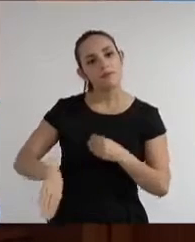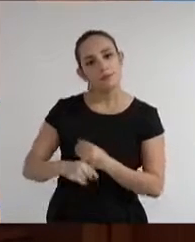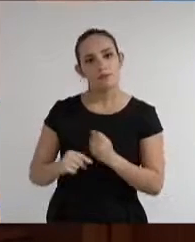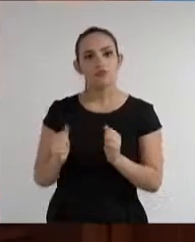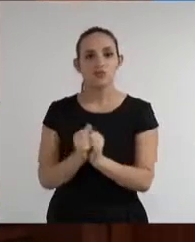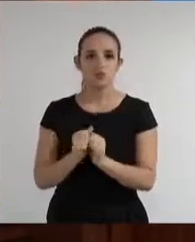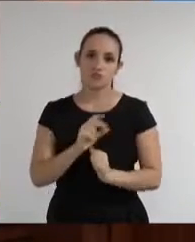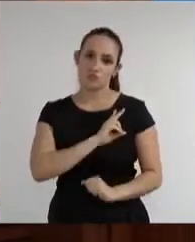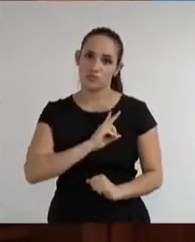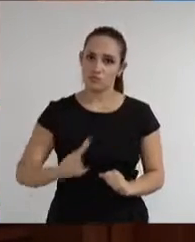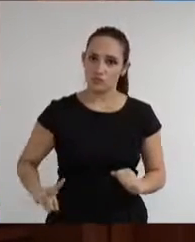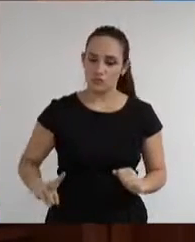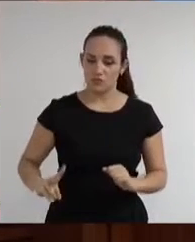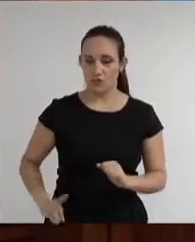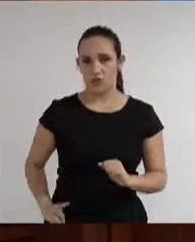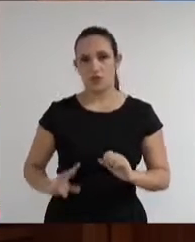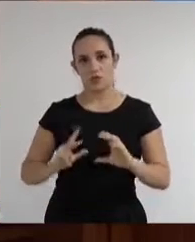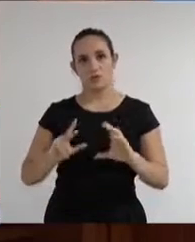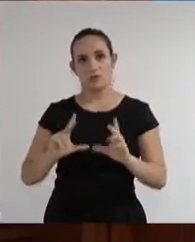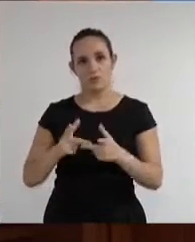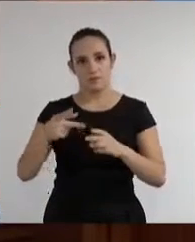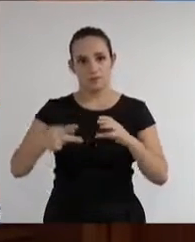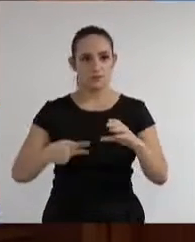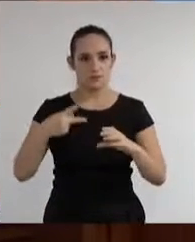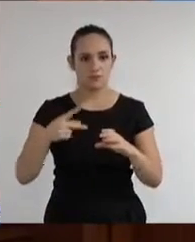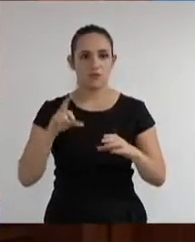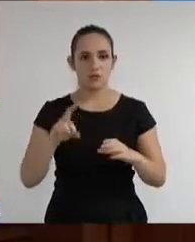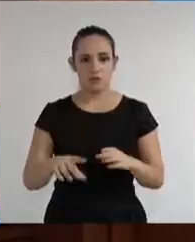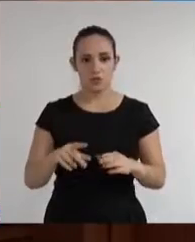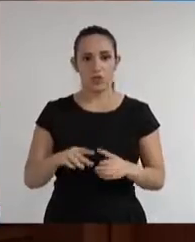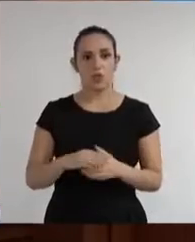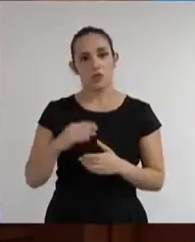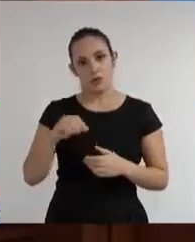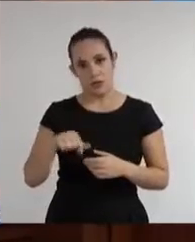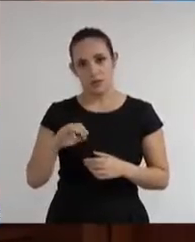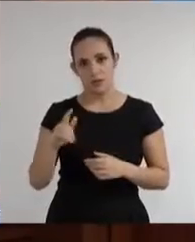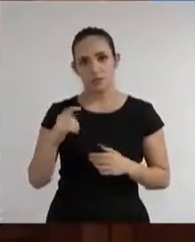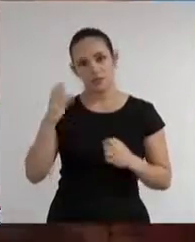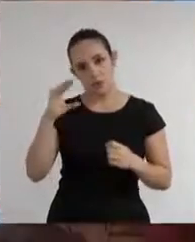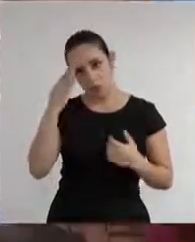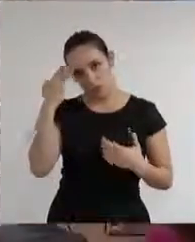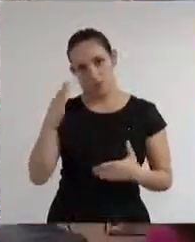Câmara de Vereadores e com o município de Campo Grande. Era isso, senhor presidente. Eu agradeço. Muito obrigado.